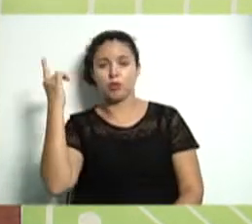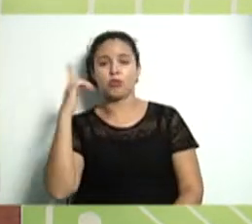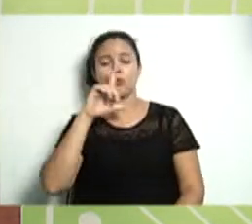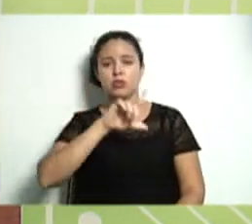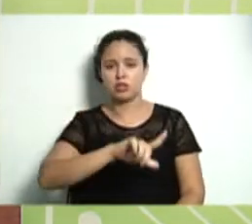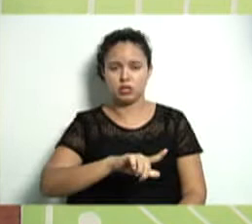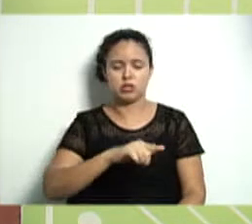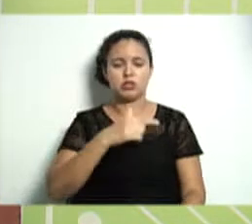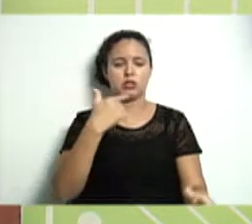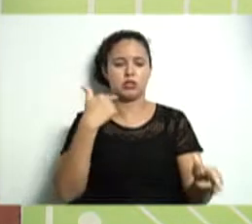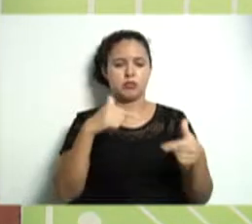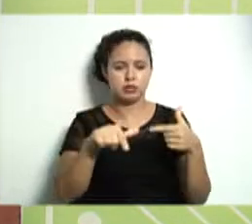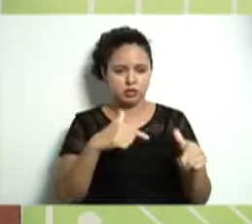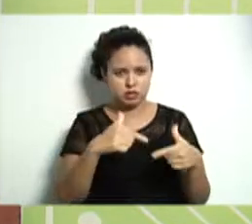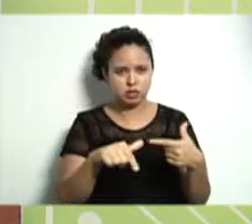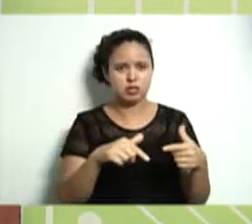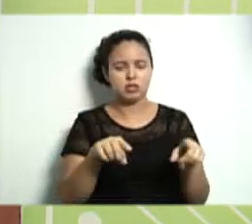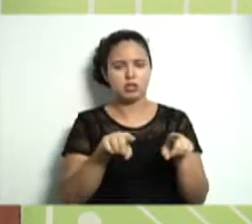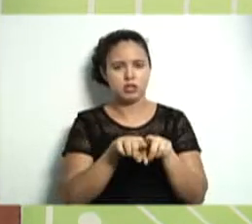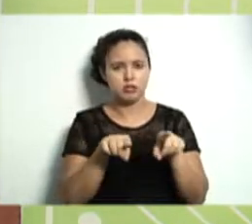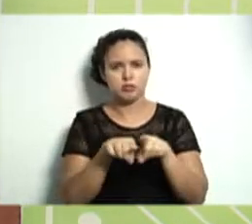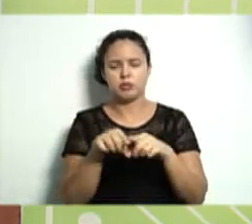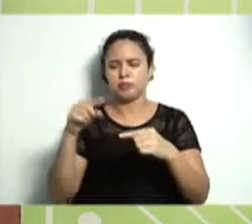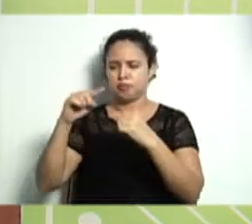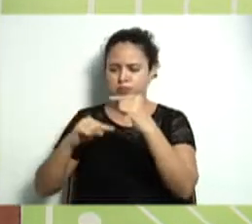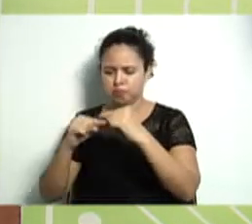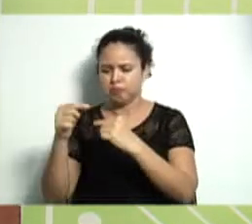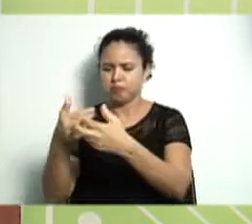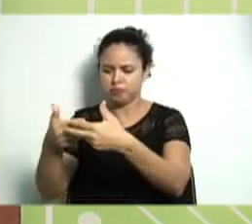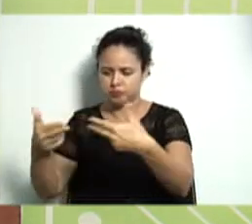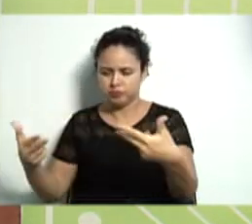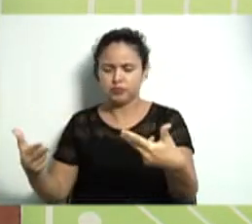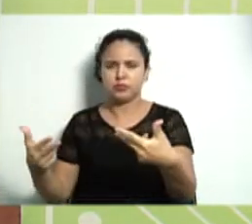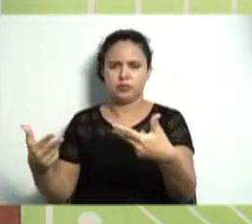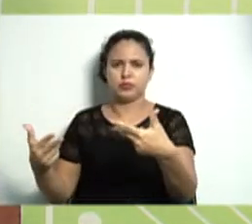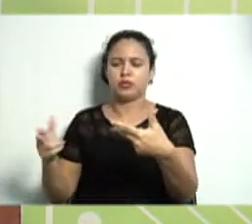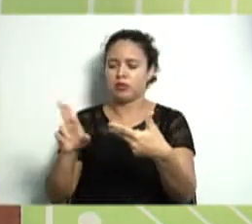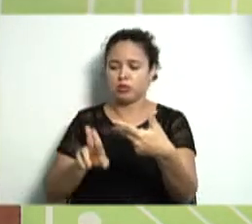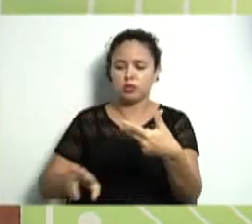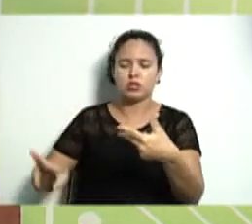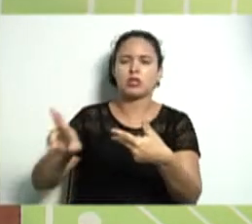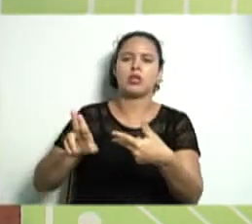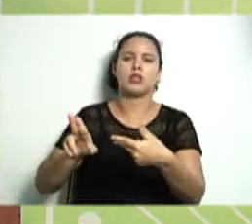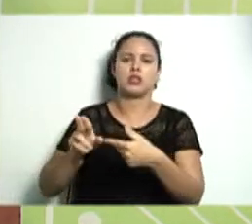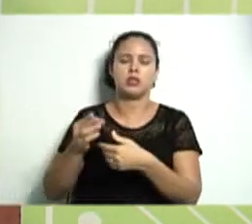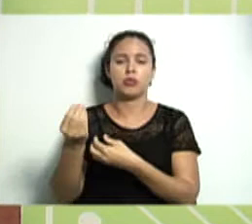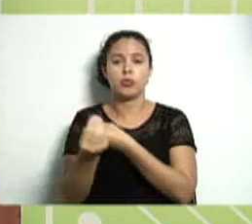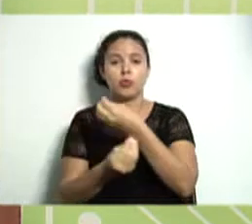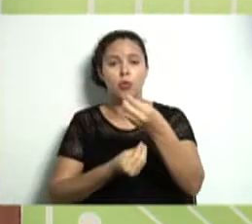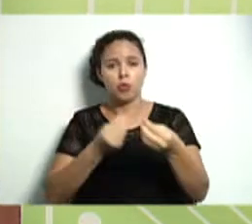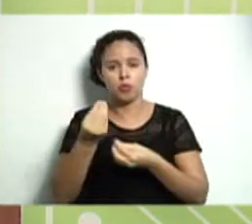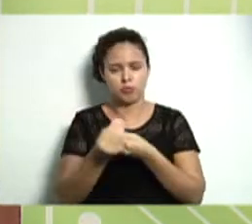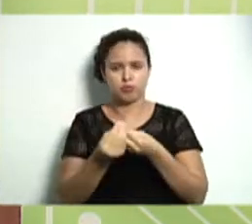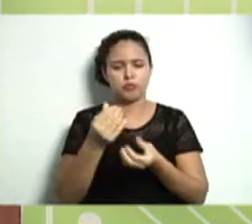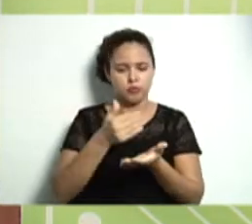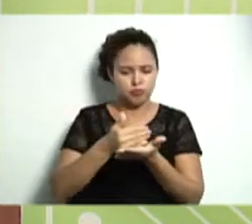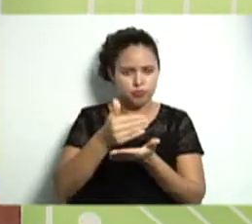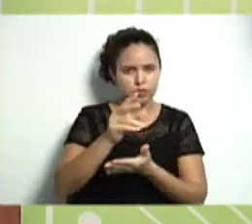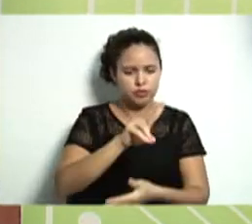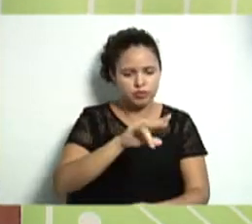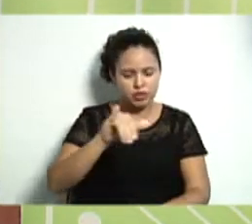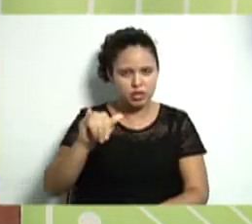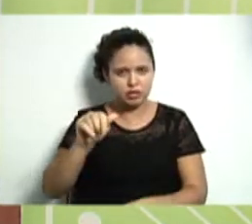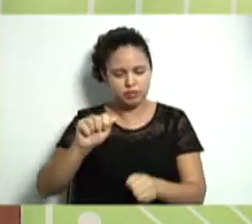realizar trabalho e ele já tem os instrumentos para realizar esse trabalho. Como ele vai fazer esse